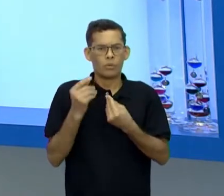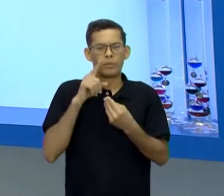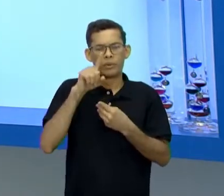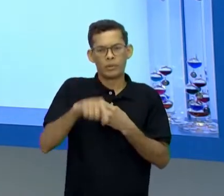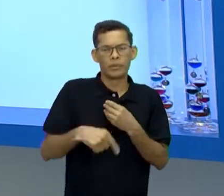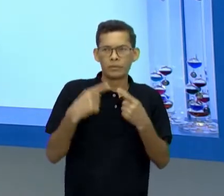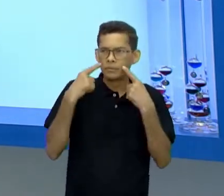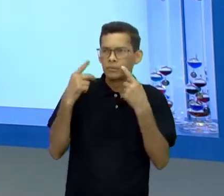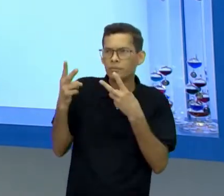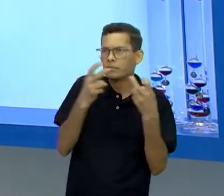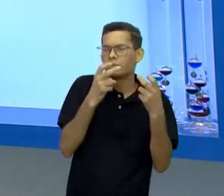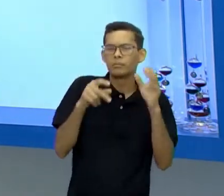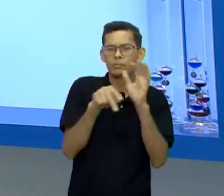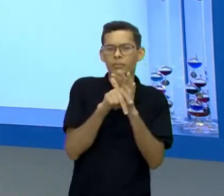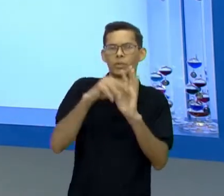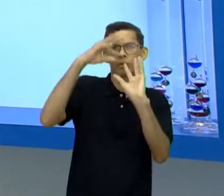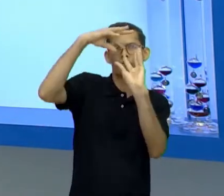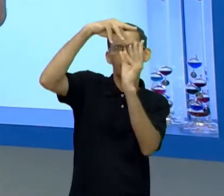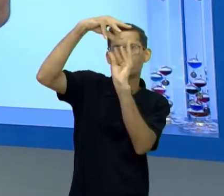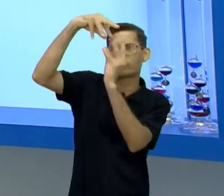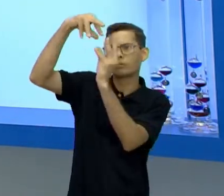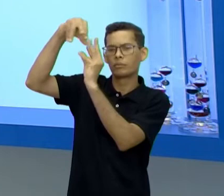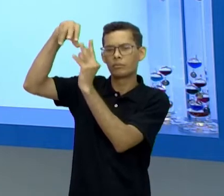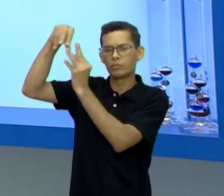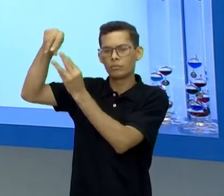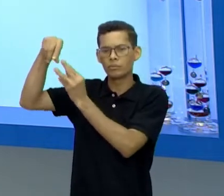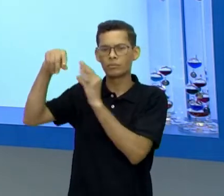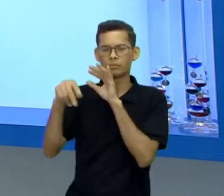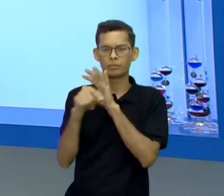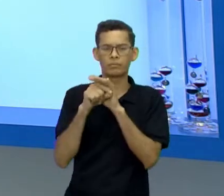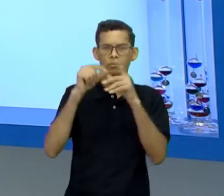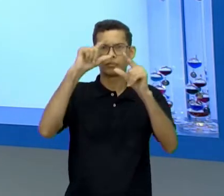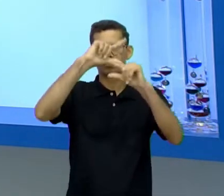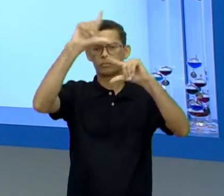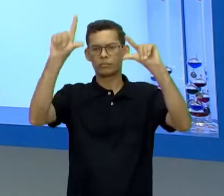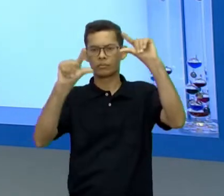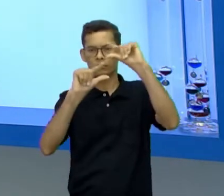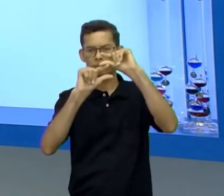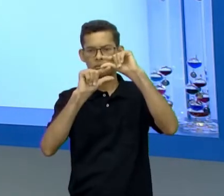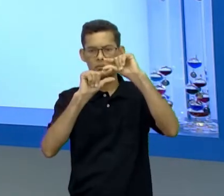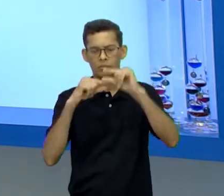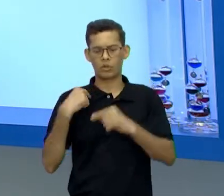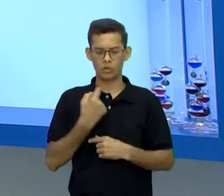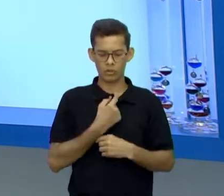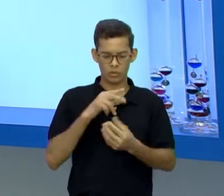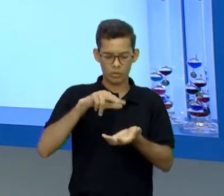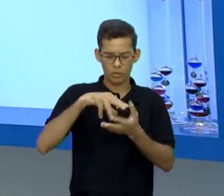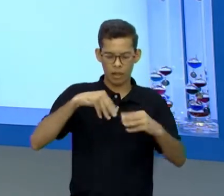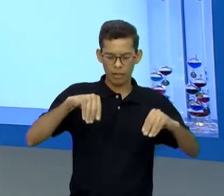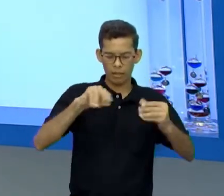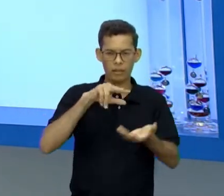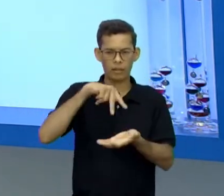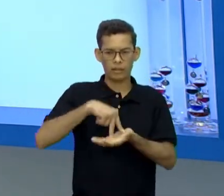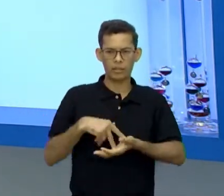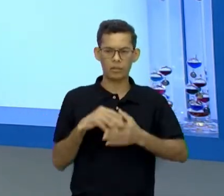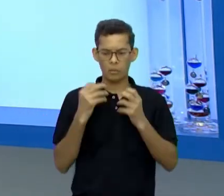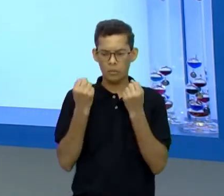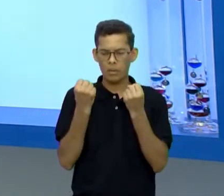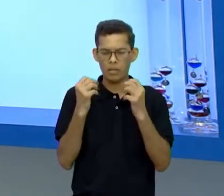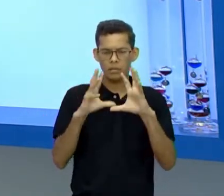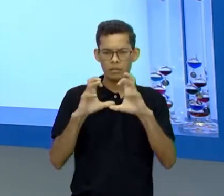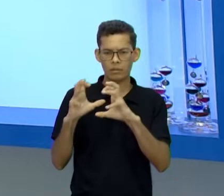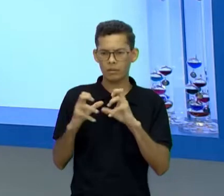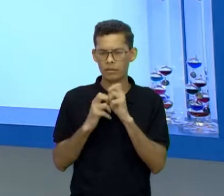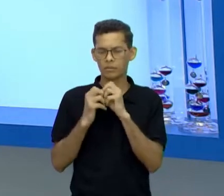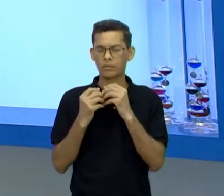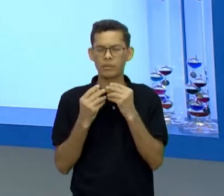exemplo, um planeta, que é um caso da Terra. Quem ganha da Terra? Né? A nossa massa é quase desprezível em relação à Terra, né? Por isso, Gibalina,